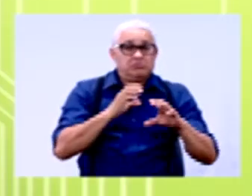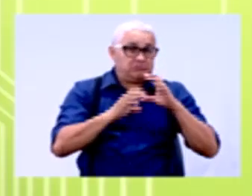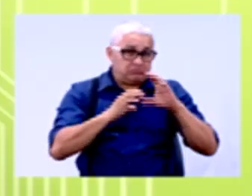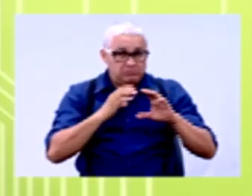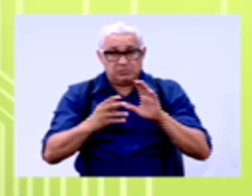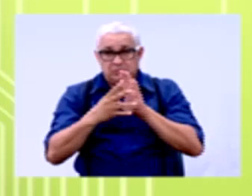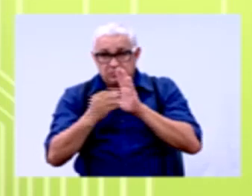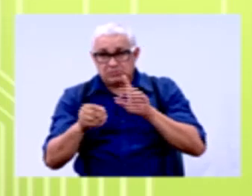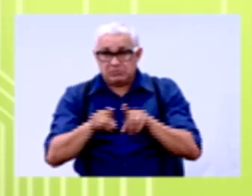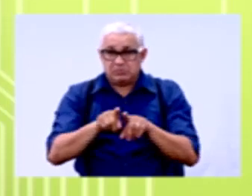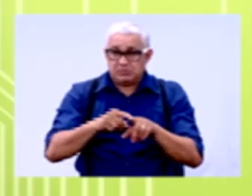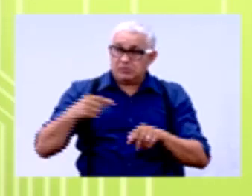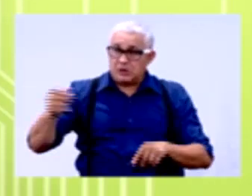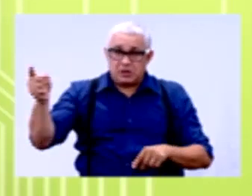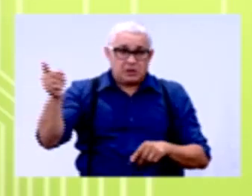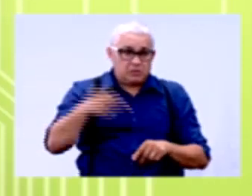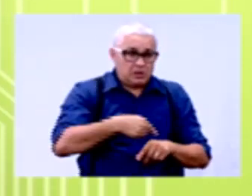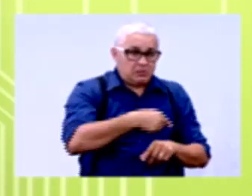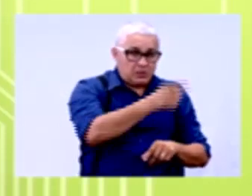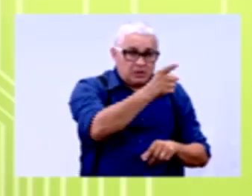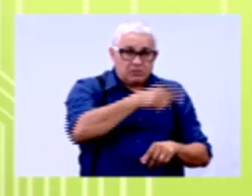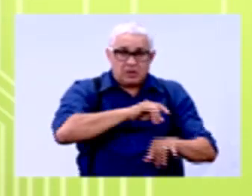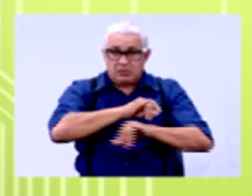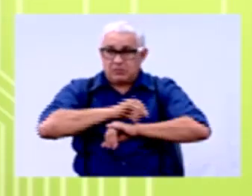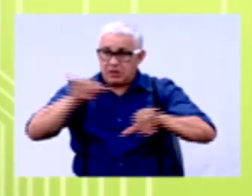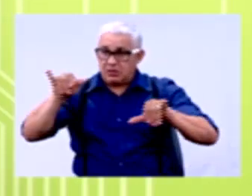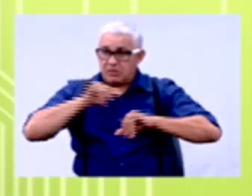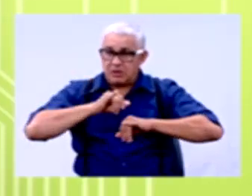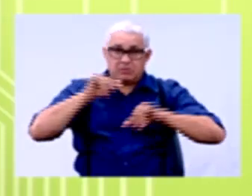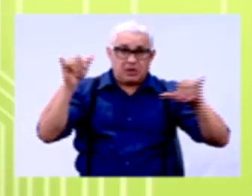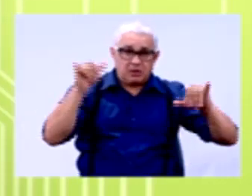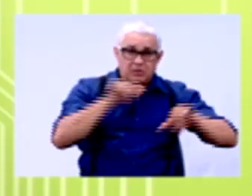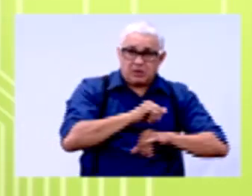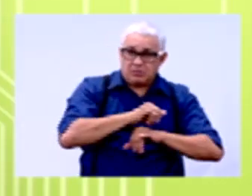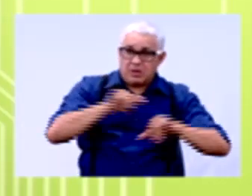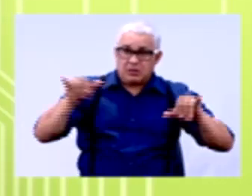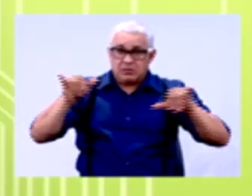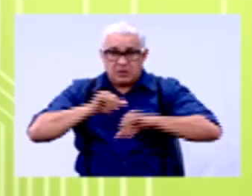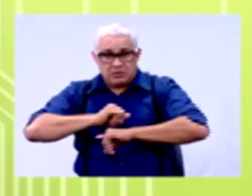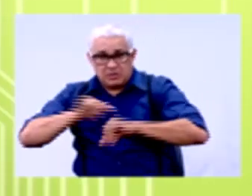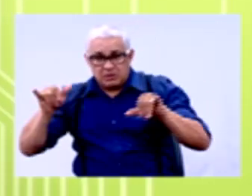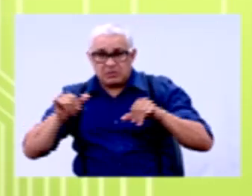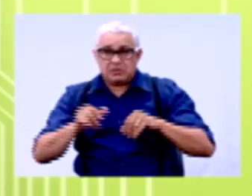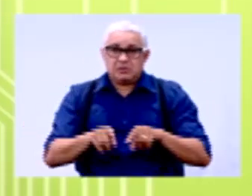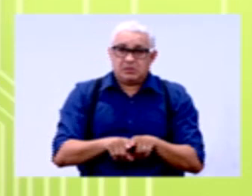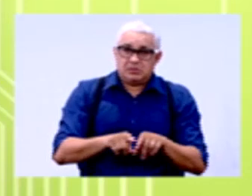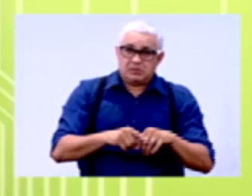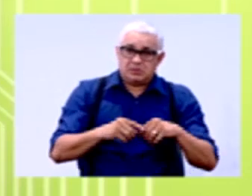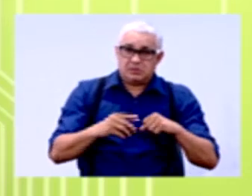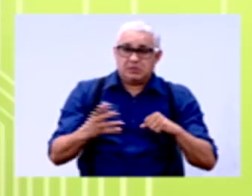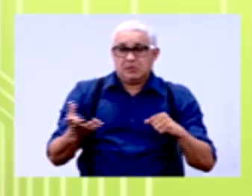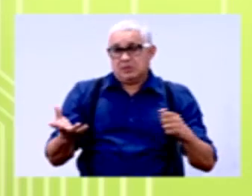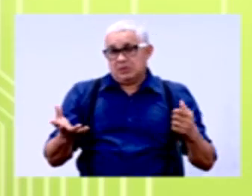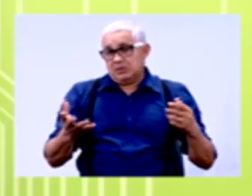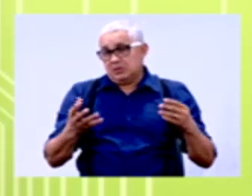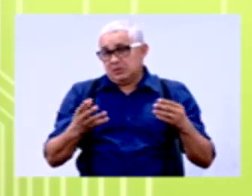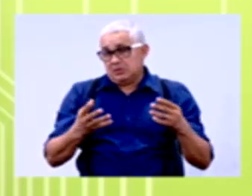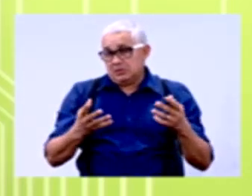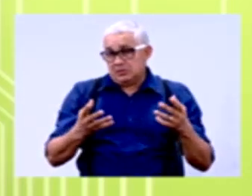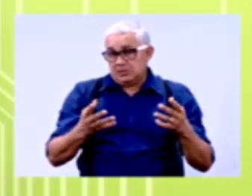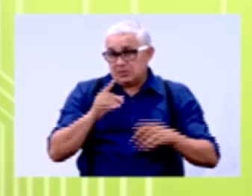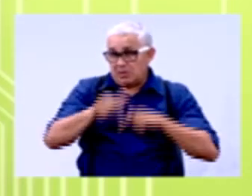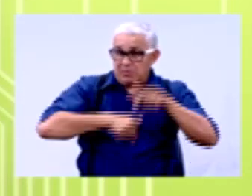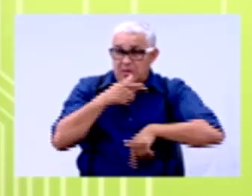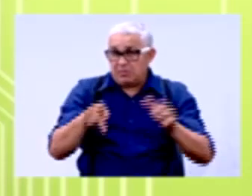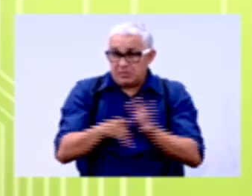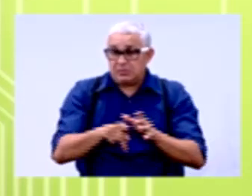comunicação, idas e voltas de informações, indo para o servidor, voltando, a gente meio que disponibilizou como se fosse um serviço,